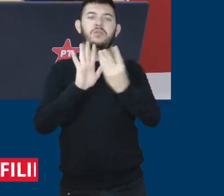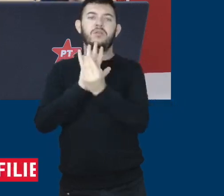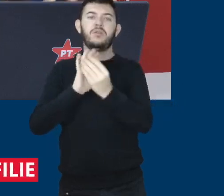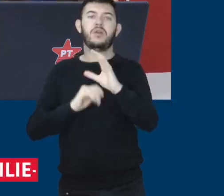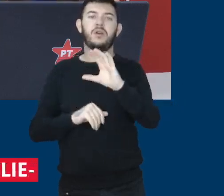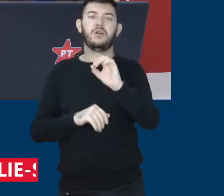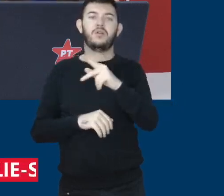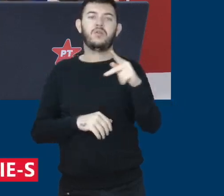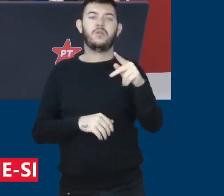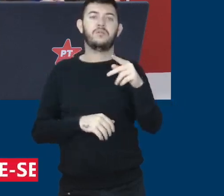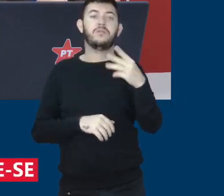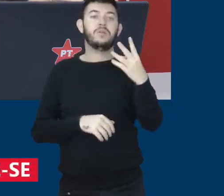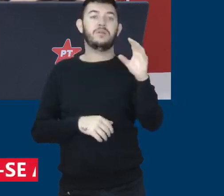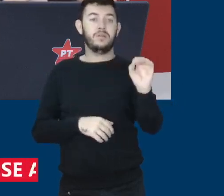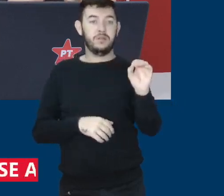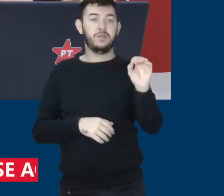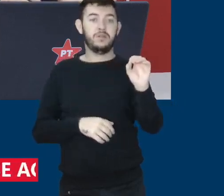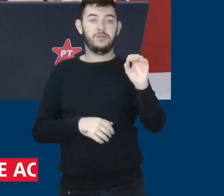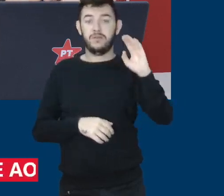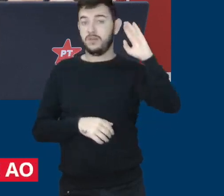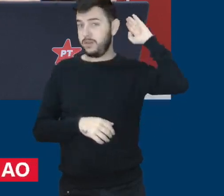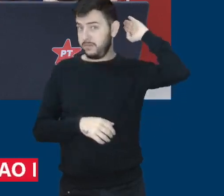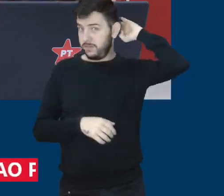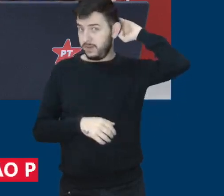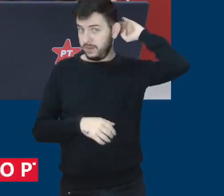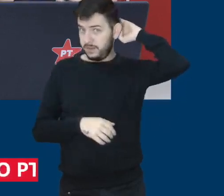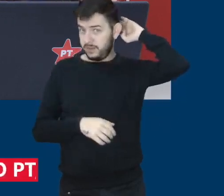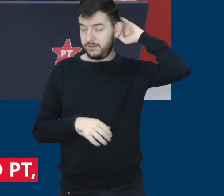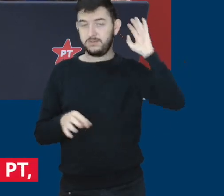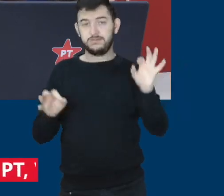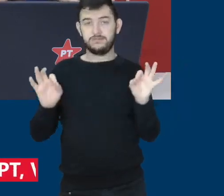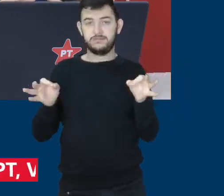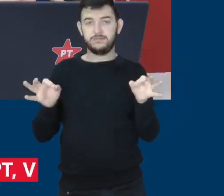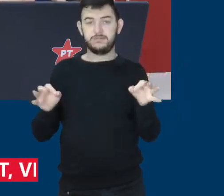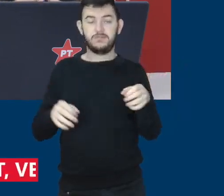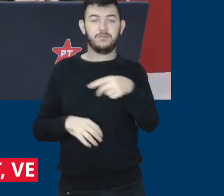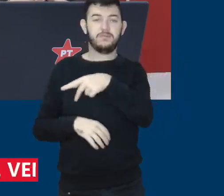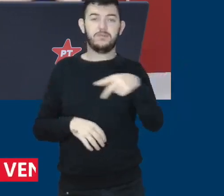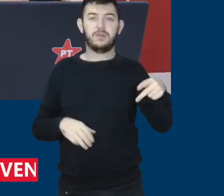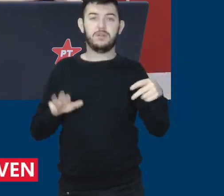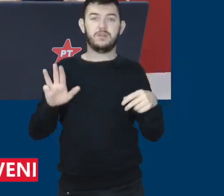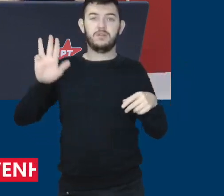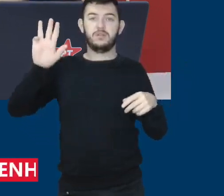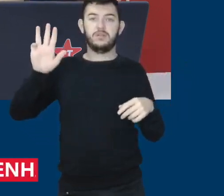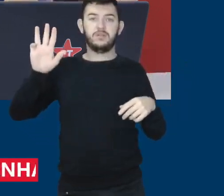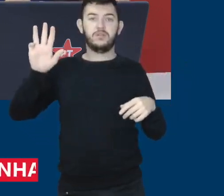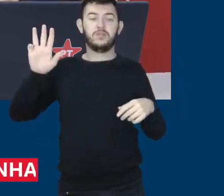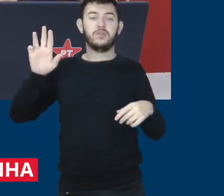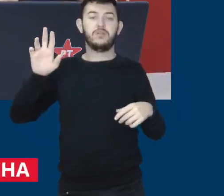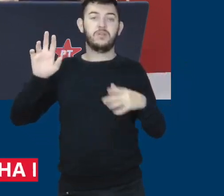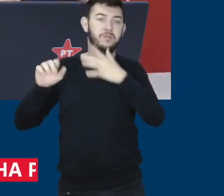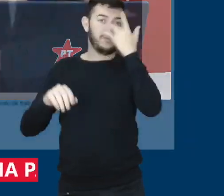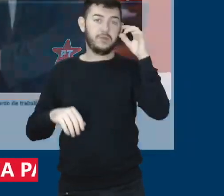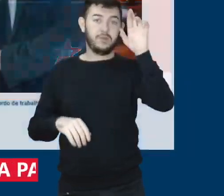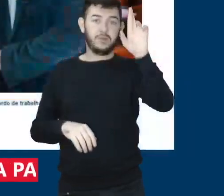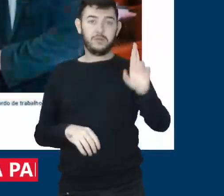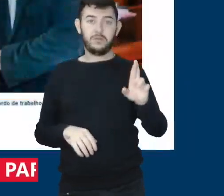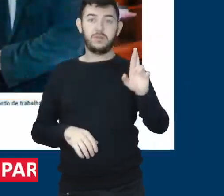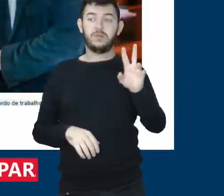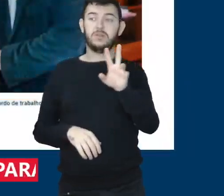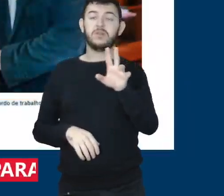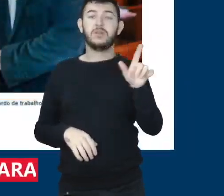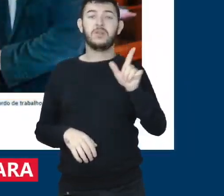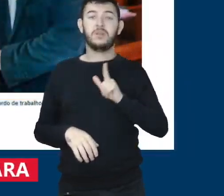vai ser em Belém do Pará. E o presidente Lula também, além dessa reunião com os chefes de Estado, ele teve reuniões paralelas também com